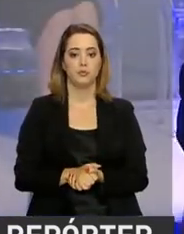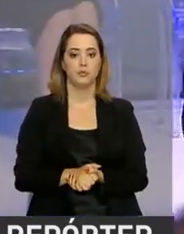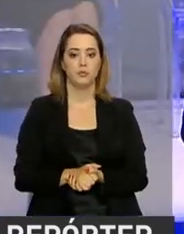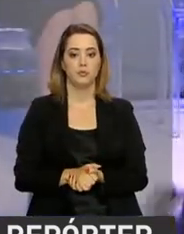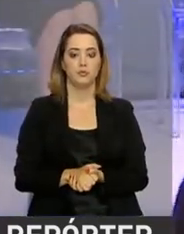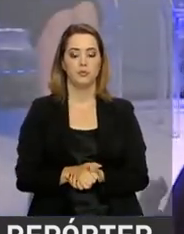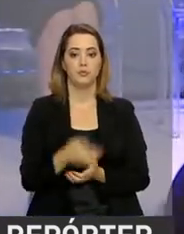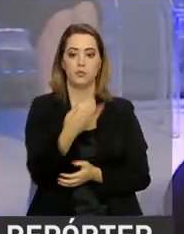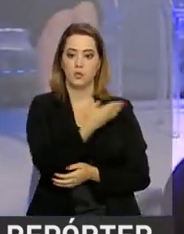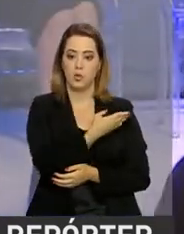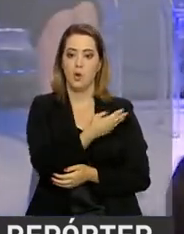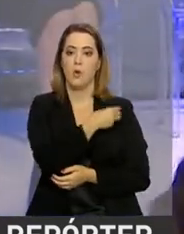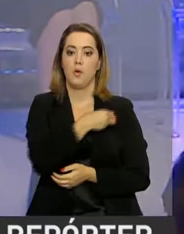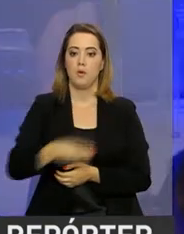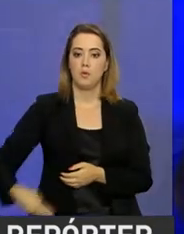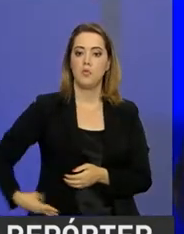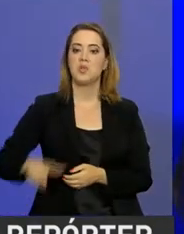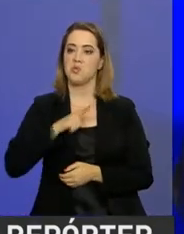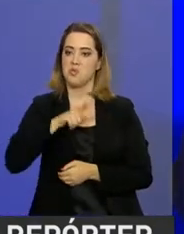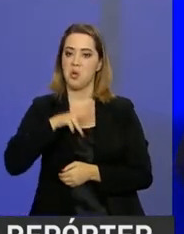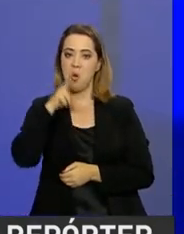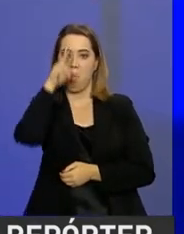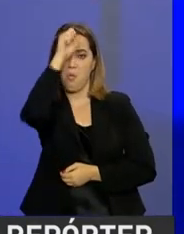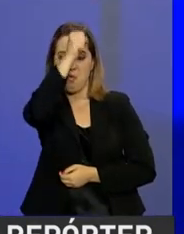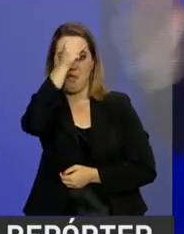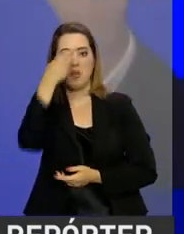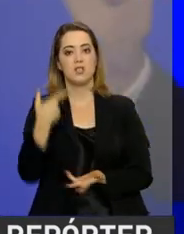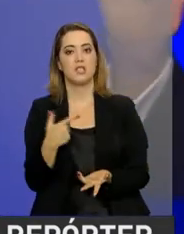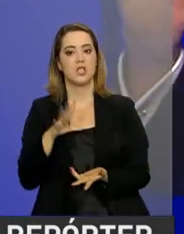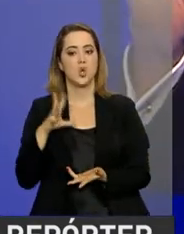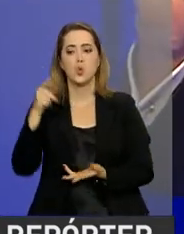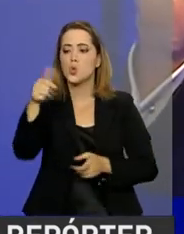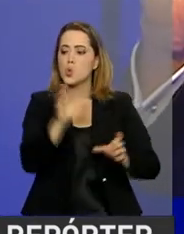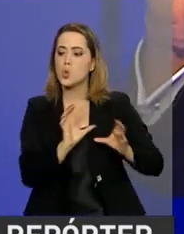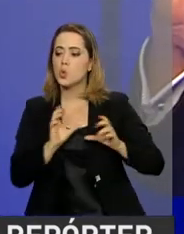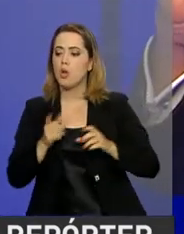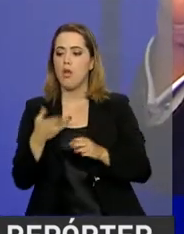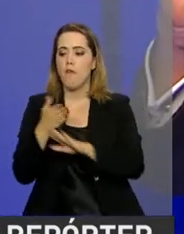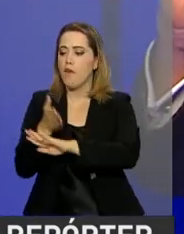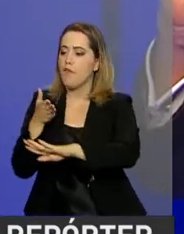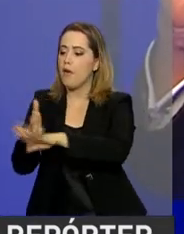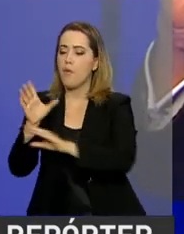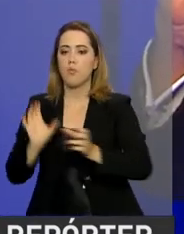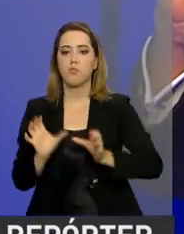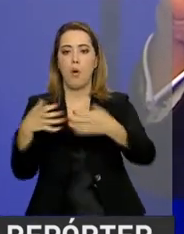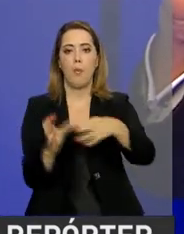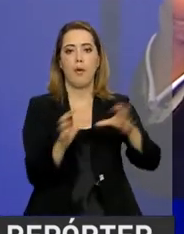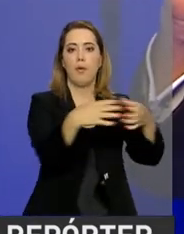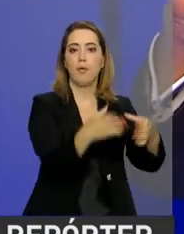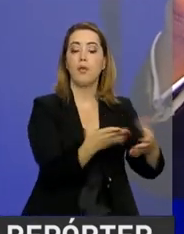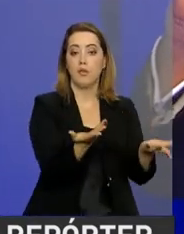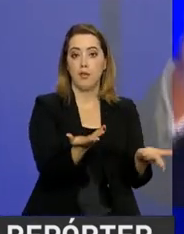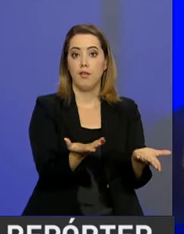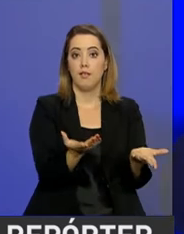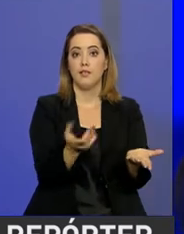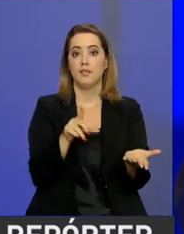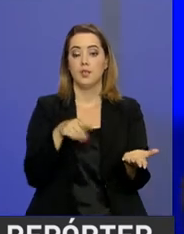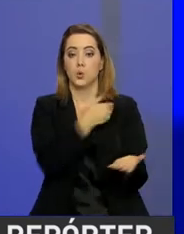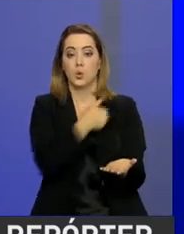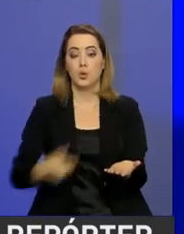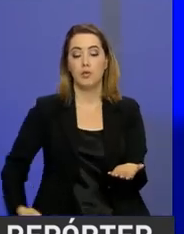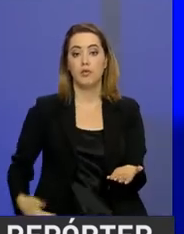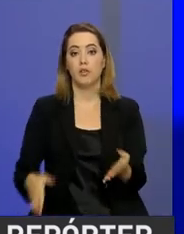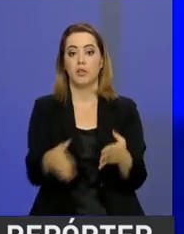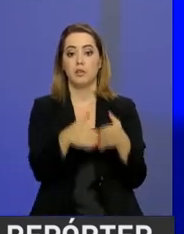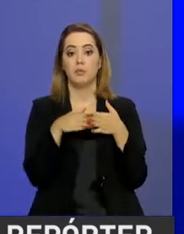Esse Marcelo Calero tem uma força que foi a todos os setores do governo e obteve,